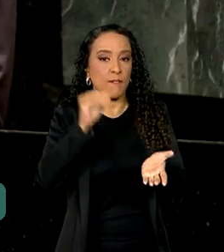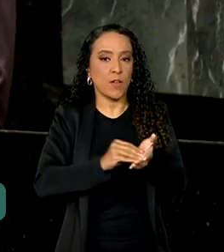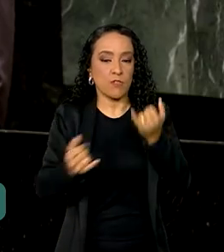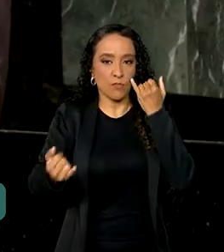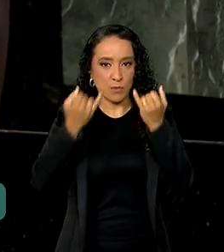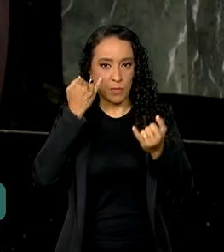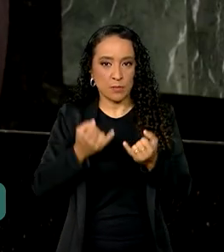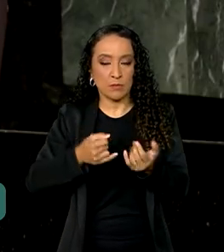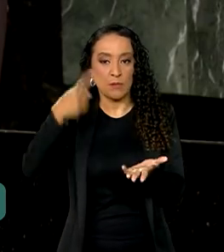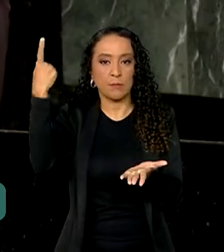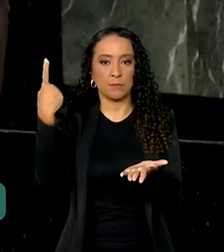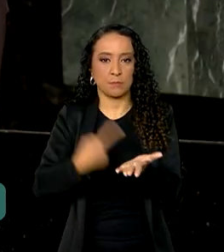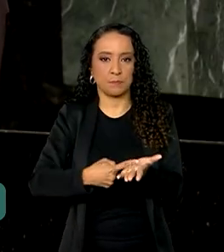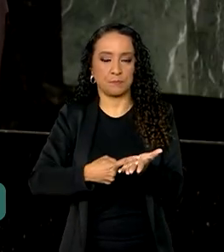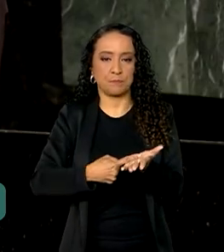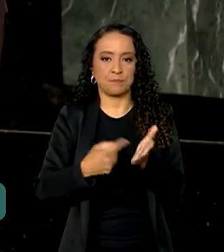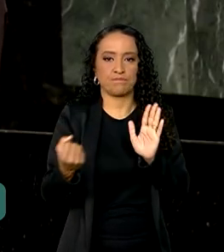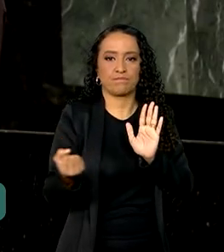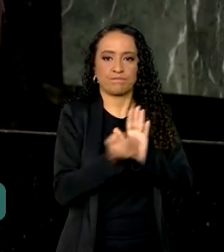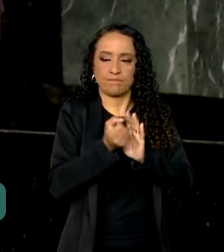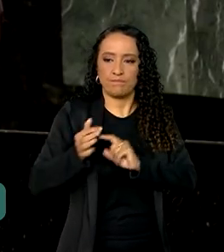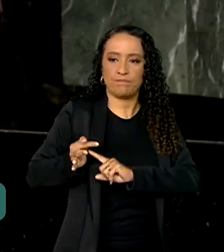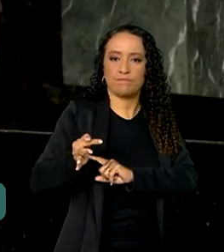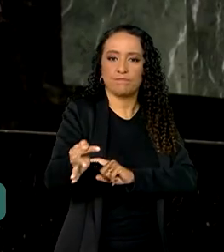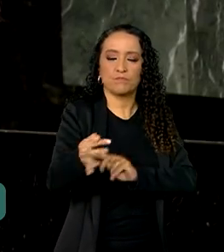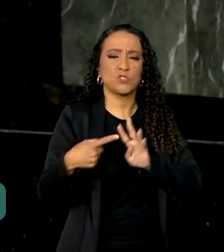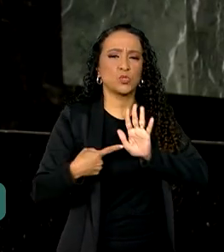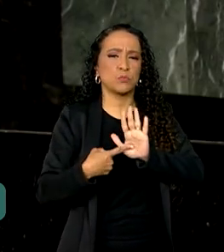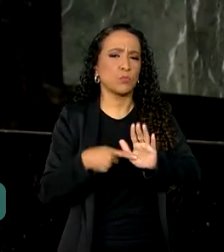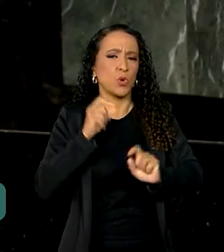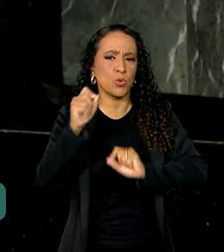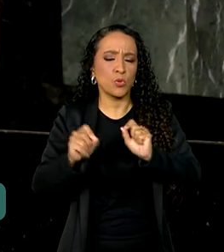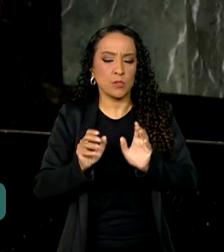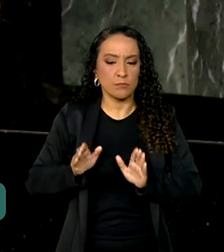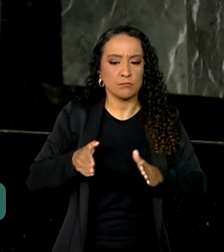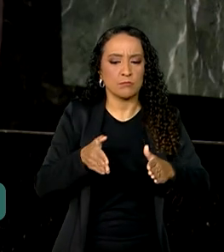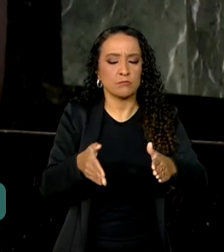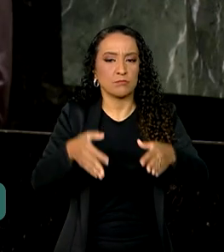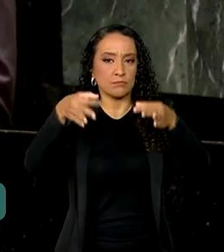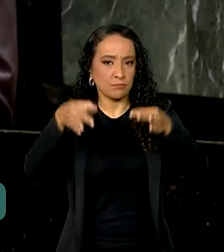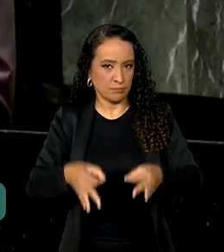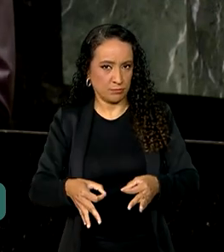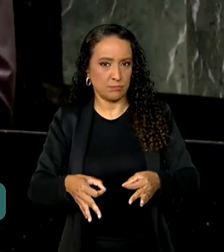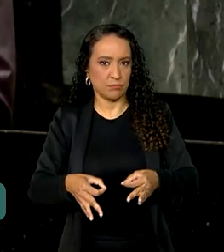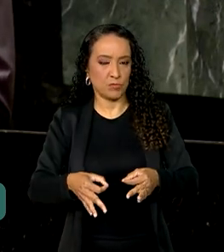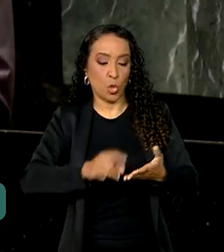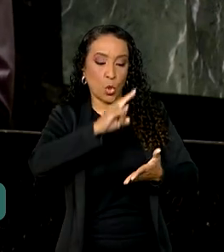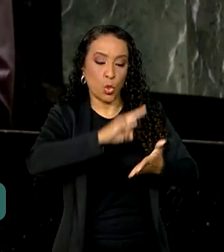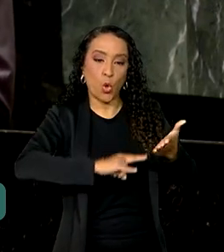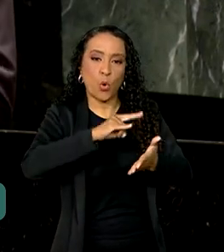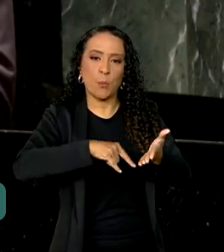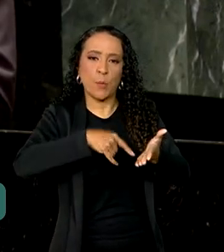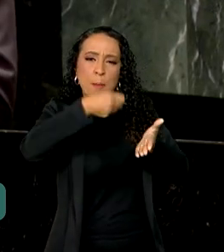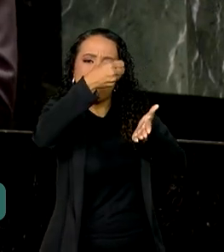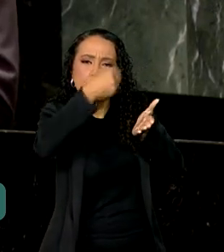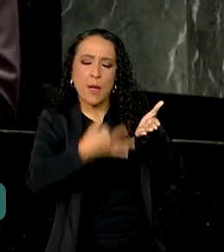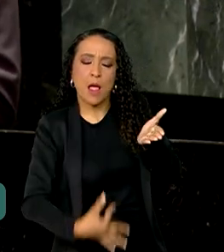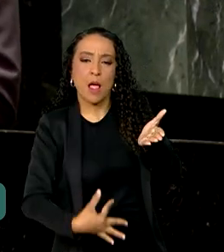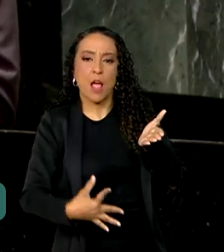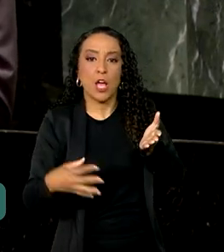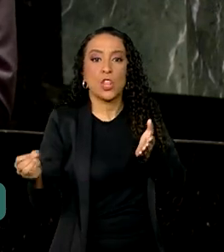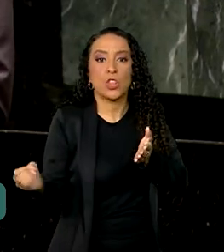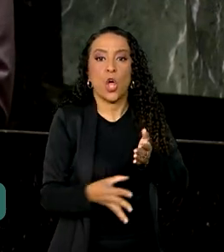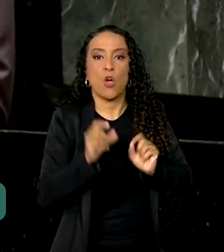desinformação. O pacto para o futuro nos aponta a direção a seguir. O documento trata de forma